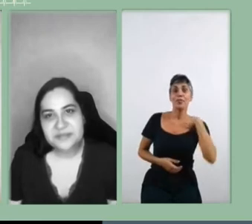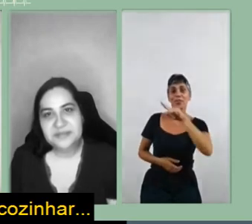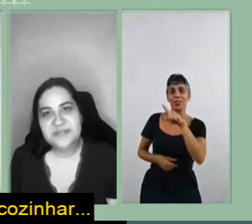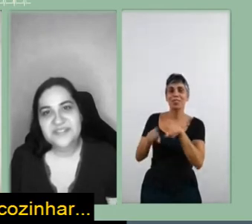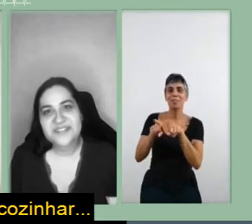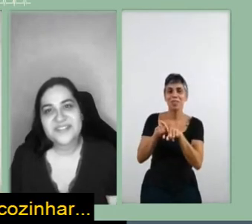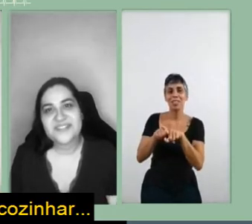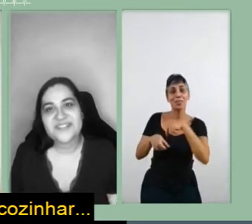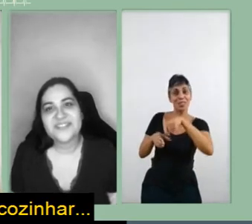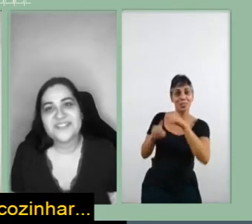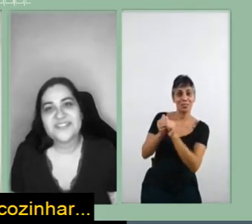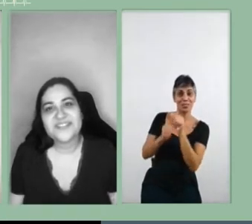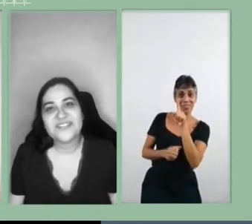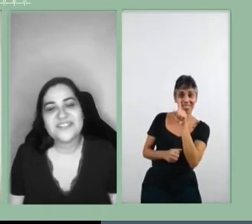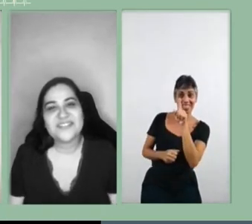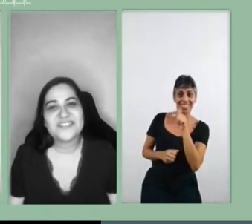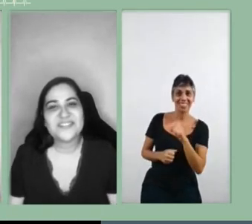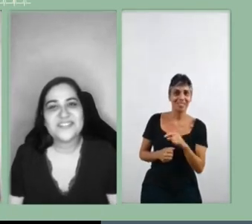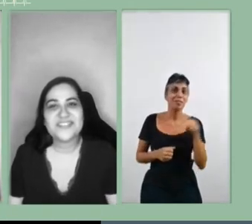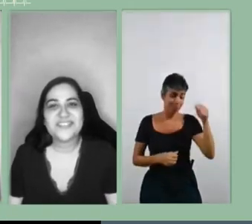você. Eu sei aqui na minha cozinhar, eu sei cozinha. cozinhar. E